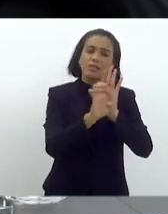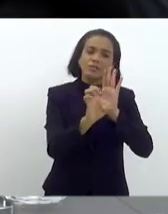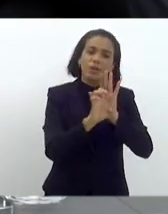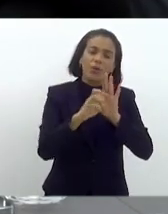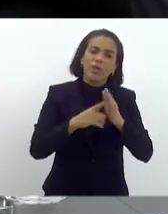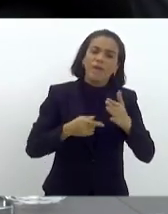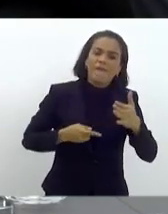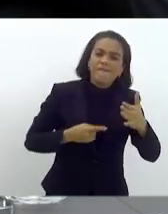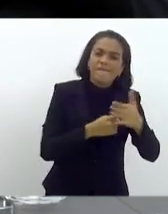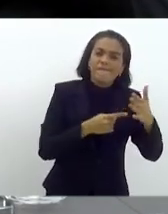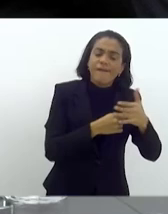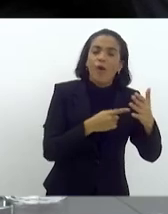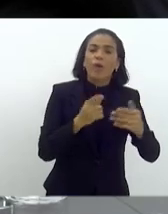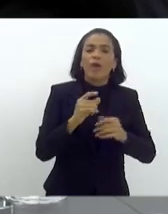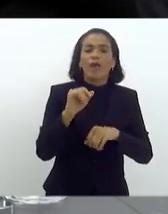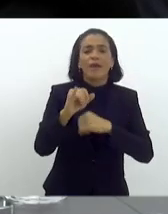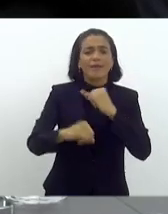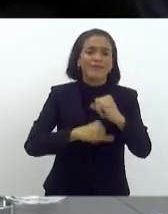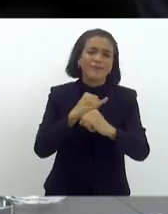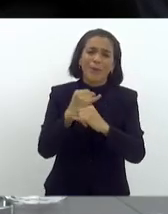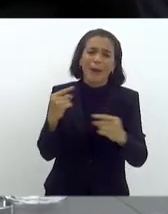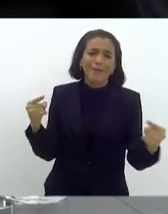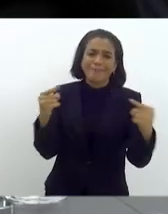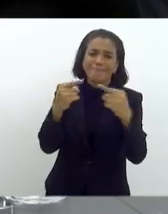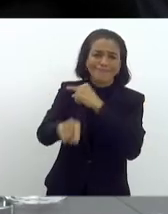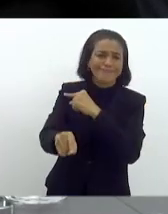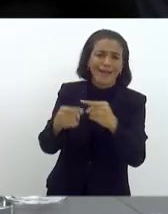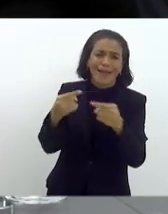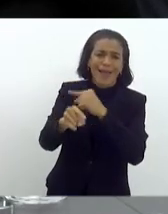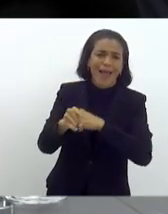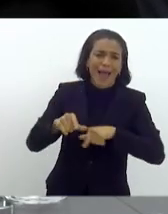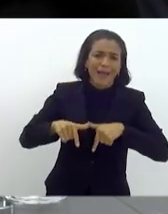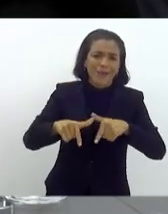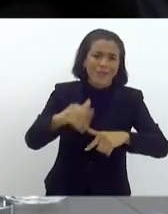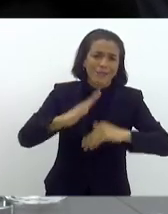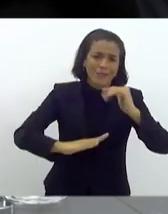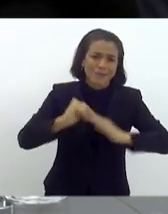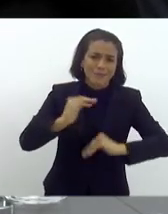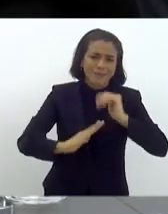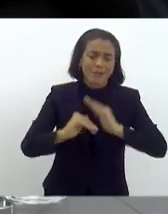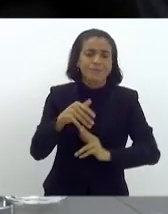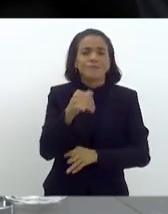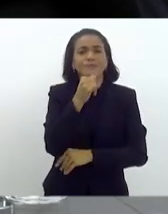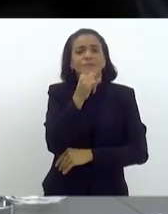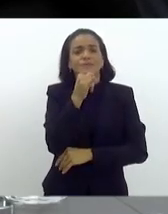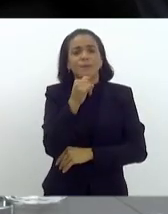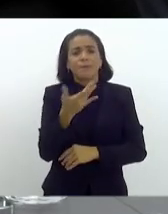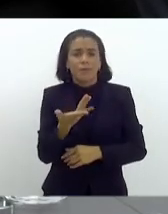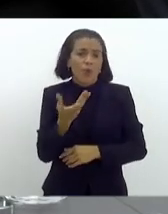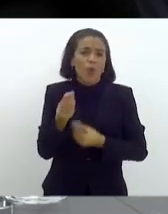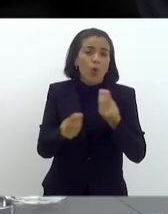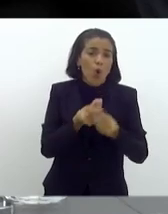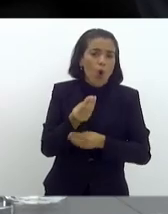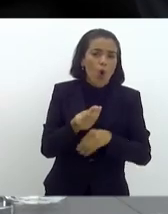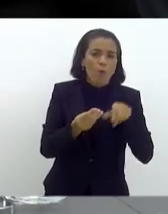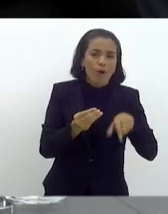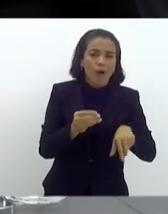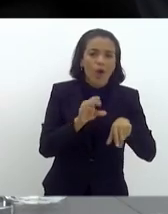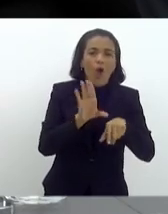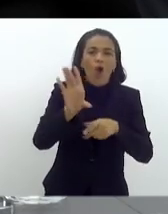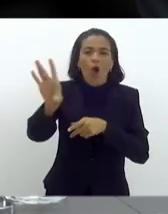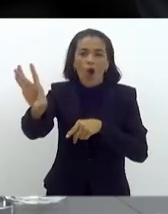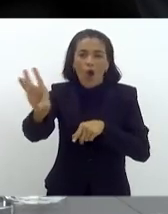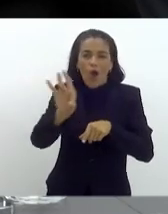mas uma informática que não é afinada a atuação prática Às vezes a como se faz um control c um ctrl+v